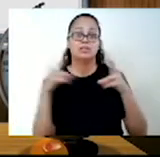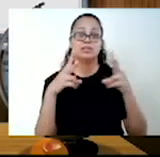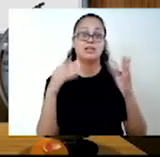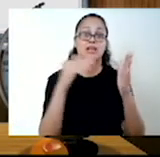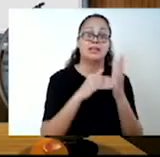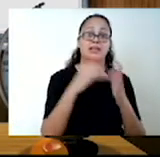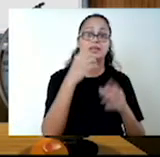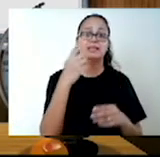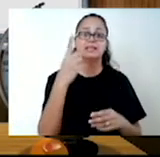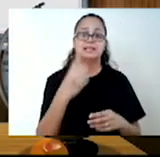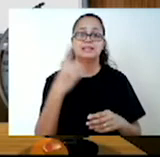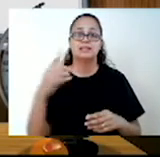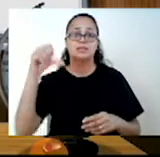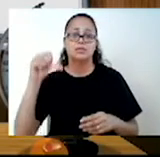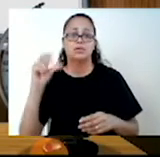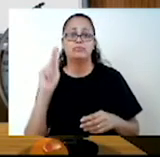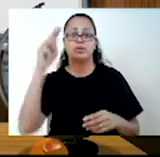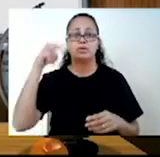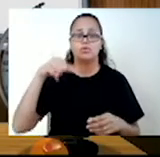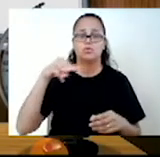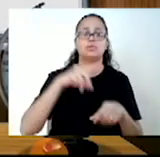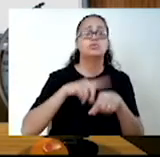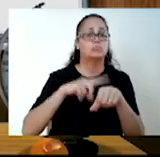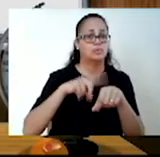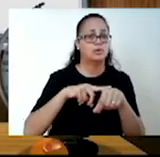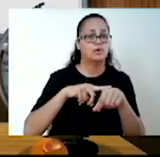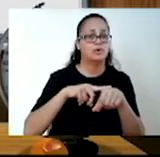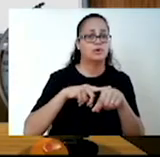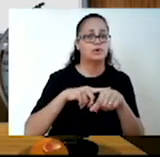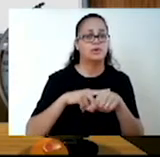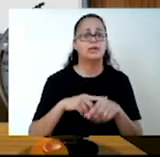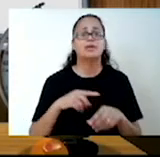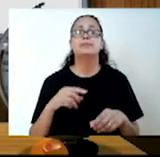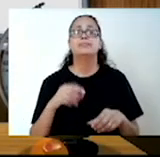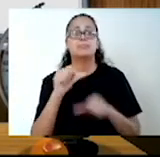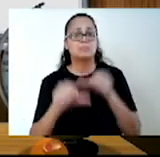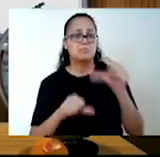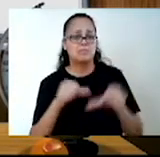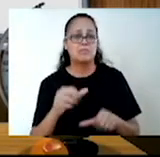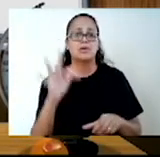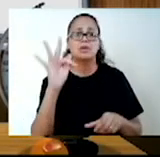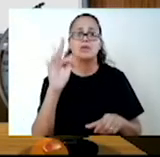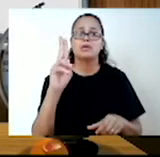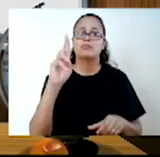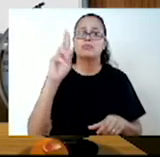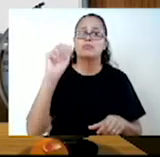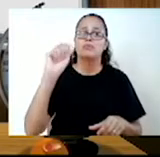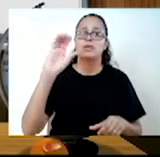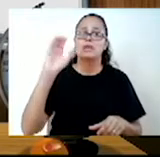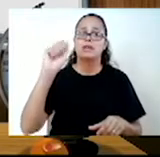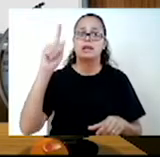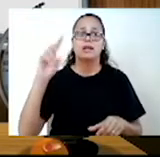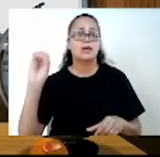atinge 119 km por hora, tecnicamente, a área de tormenta vira então um furacão. Bem no centro do